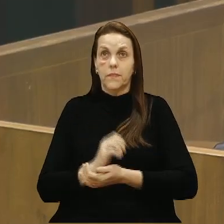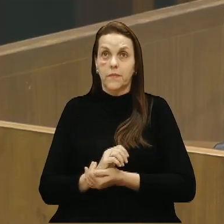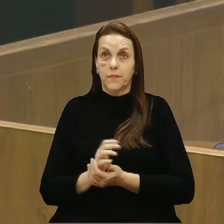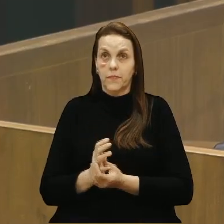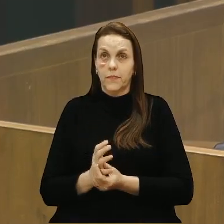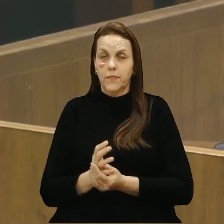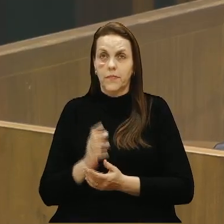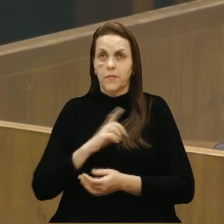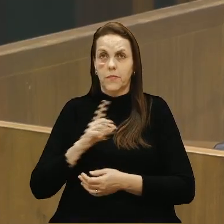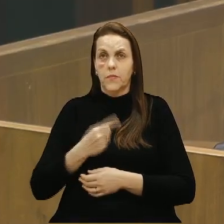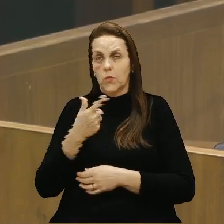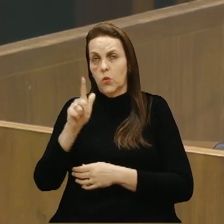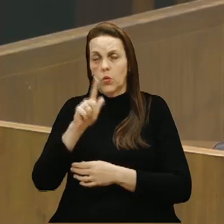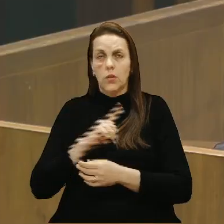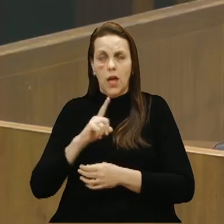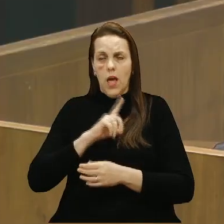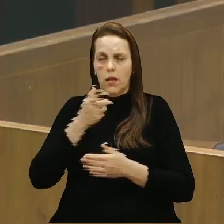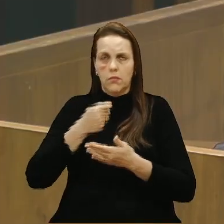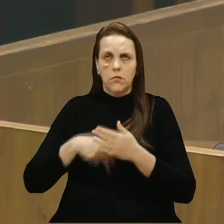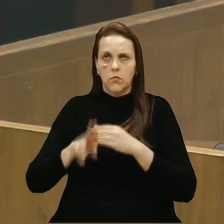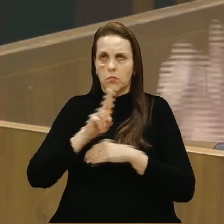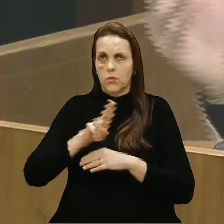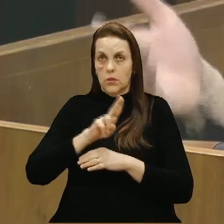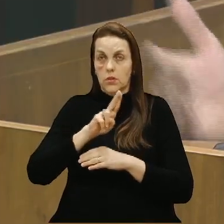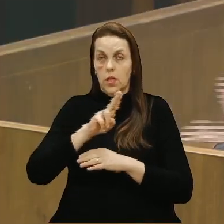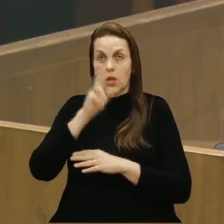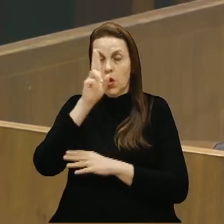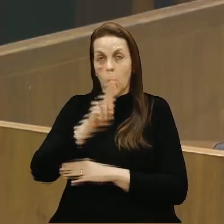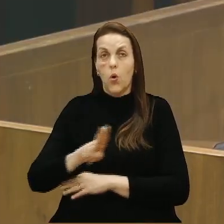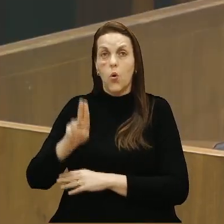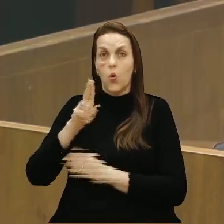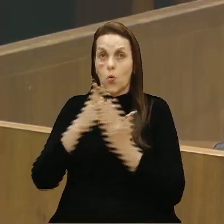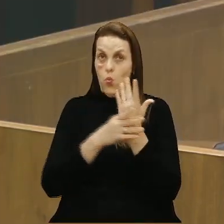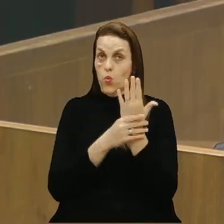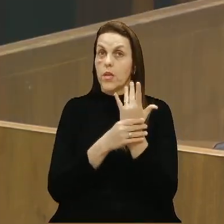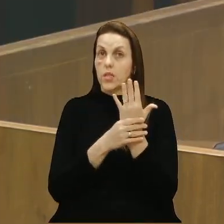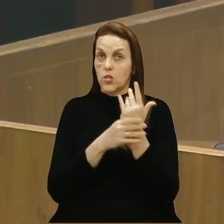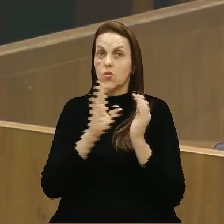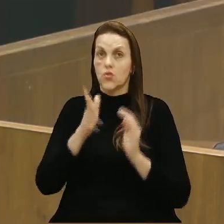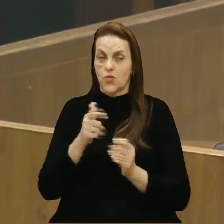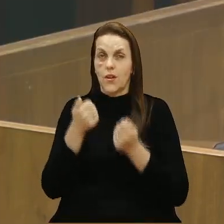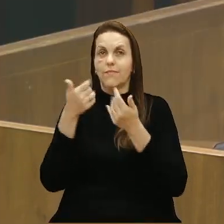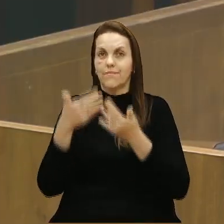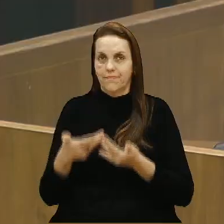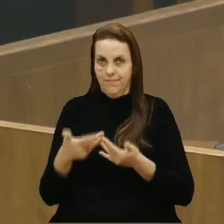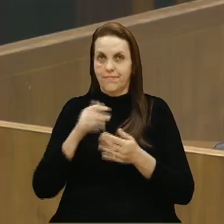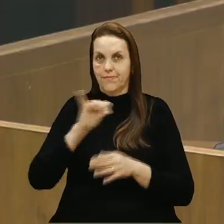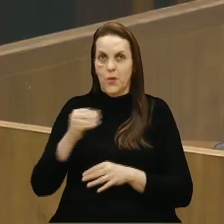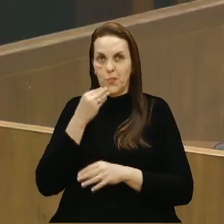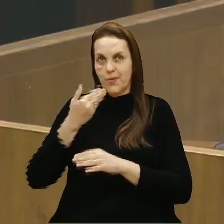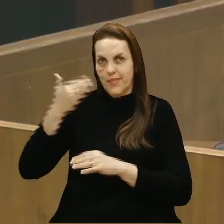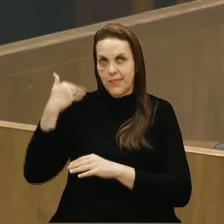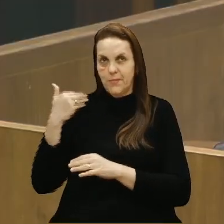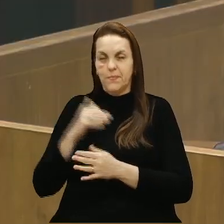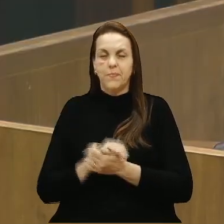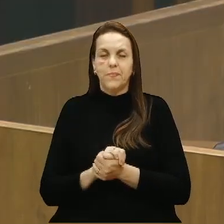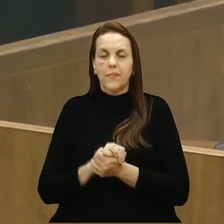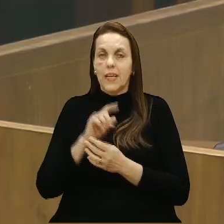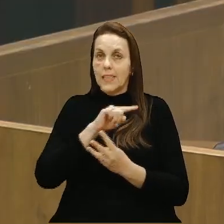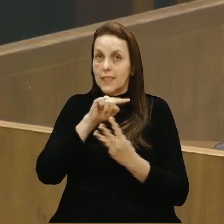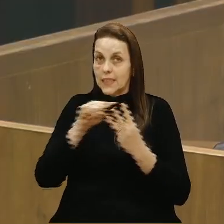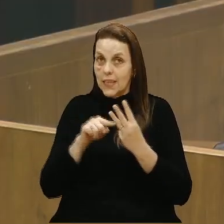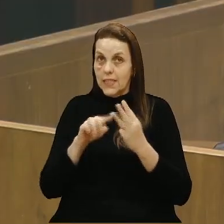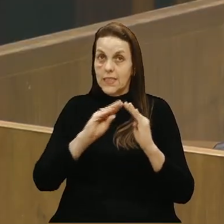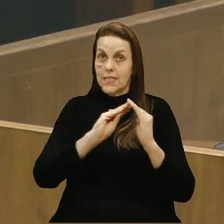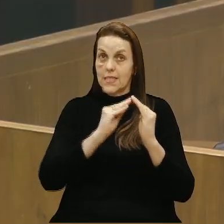Correios, outro é para a implantação da Universidade Federal do Rio Grande do Sul, que já estivemos falando aqui em outras oportunidades. Outros 3 eram do